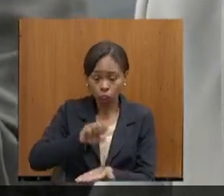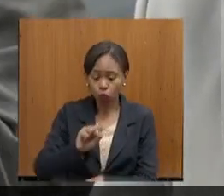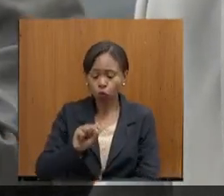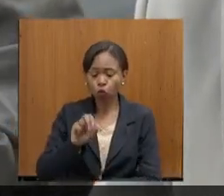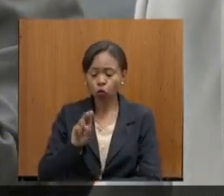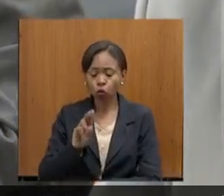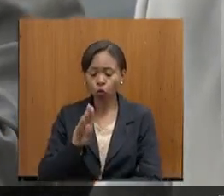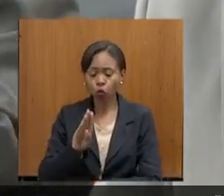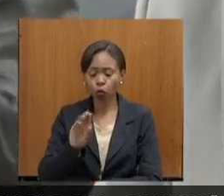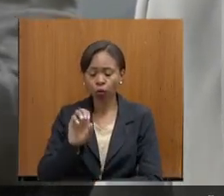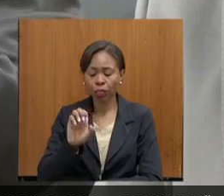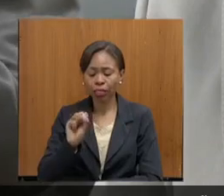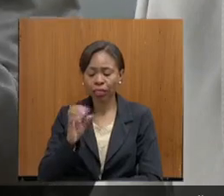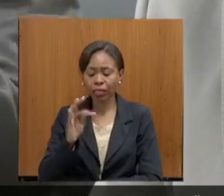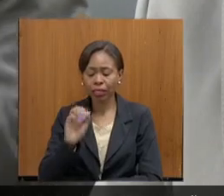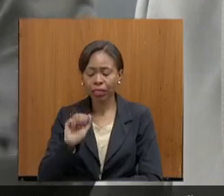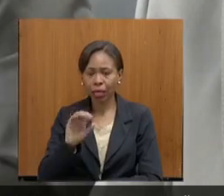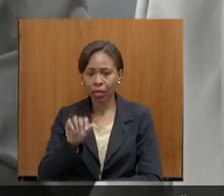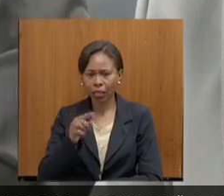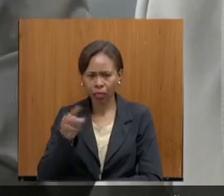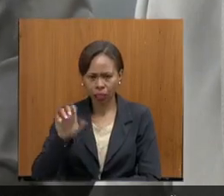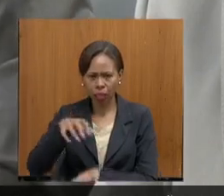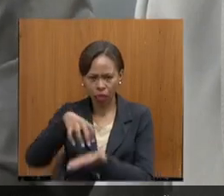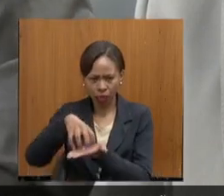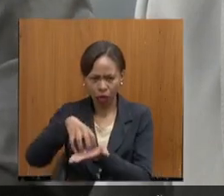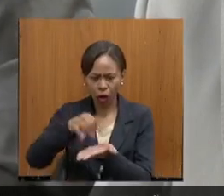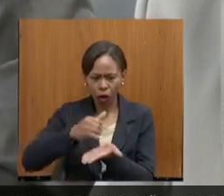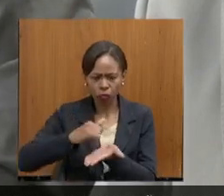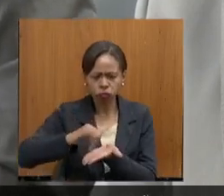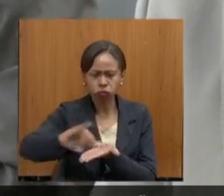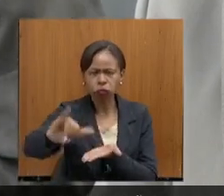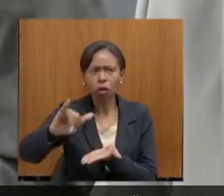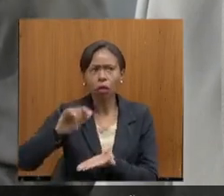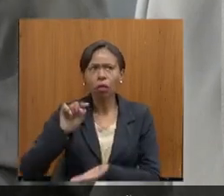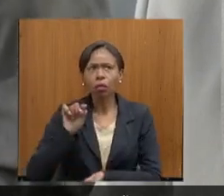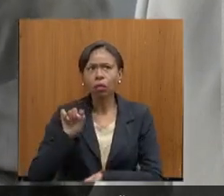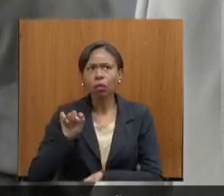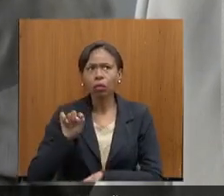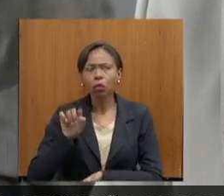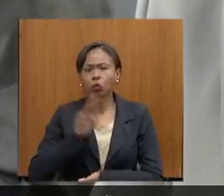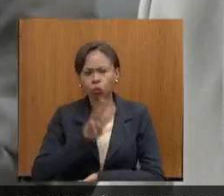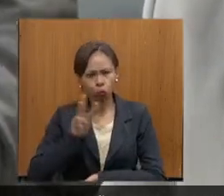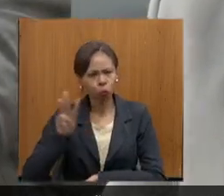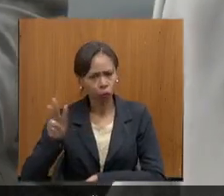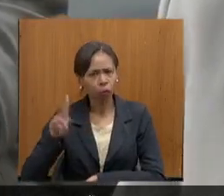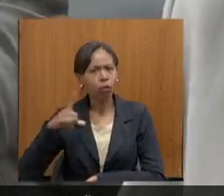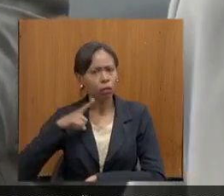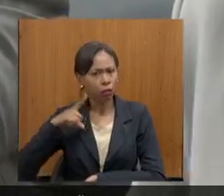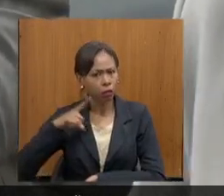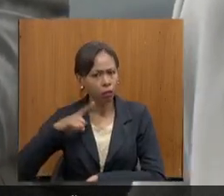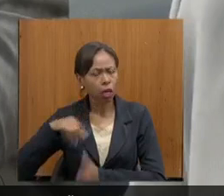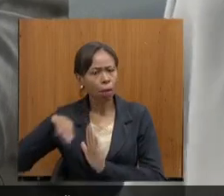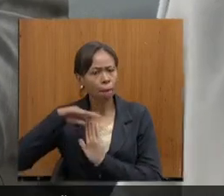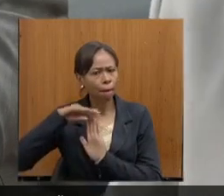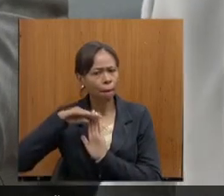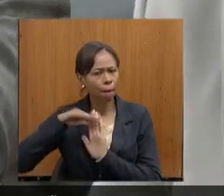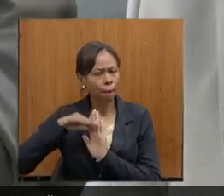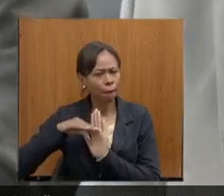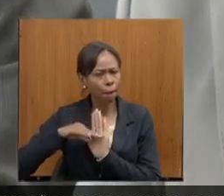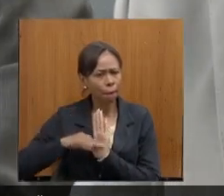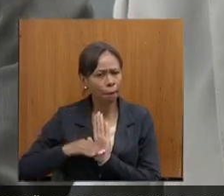eu até acho que tu podia ter colocado a gente tem toda a programação no site né da cerveja ele tem até um